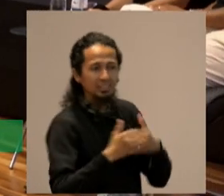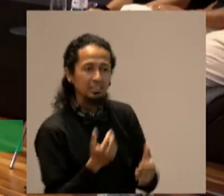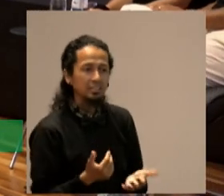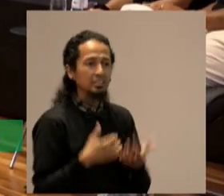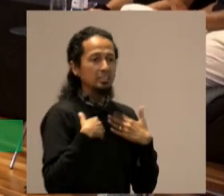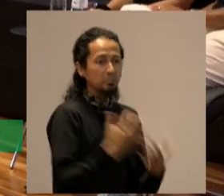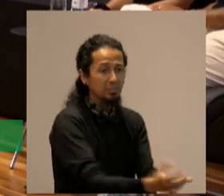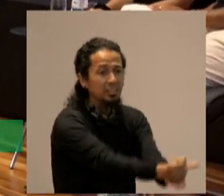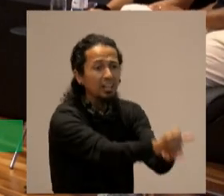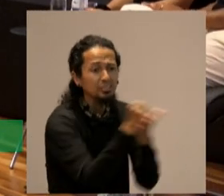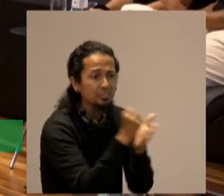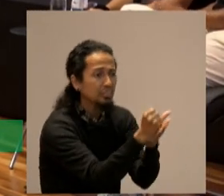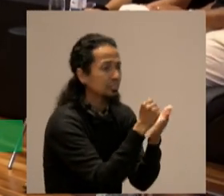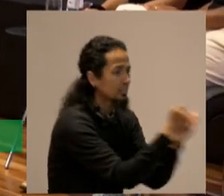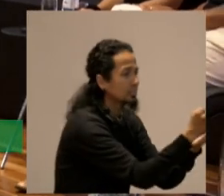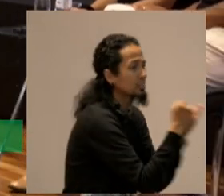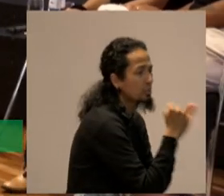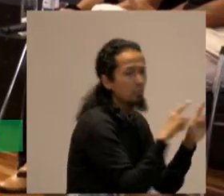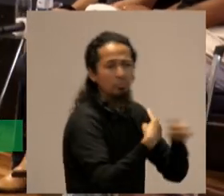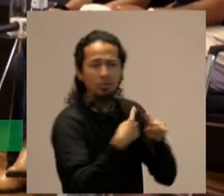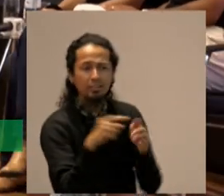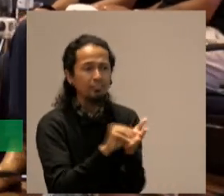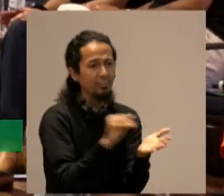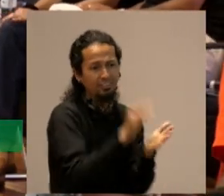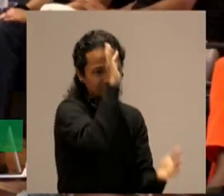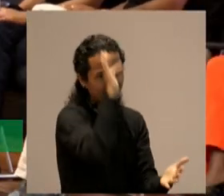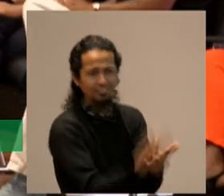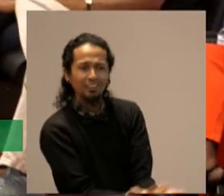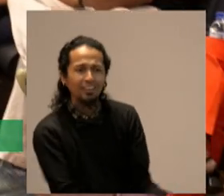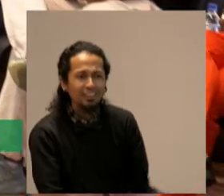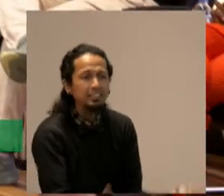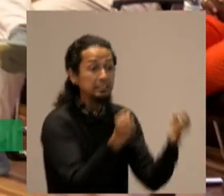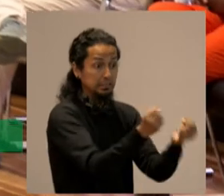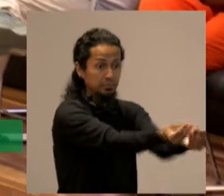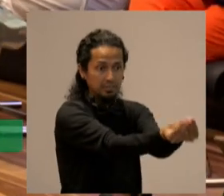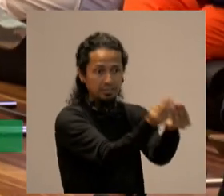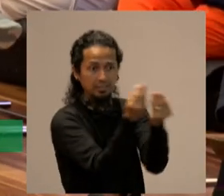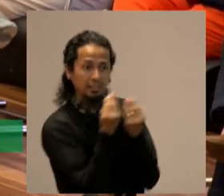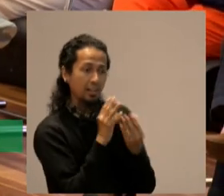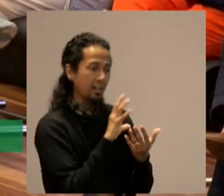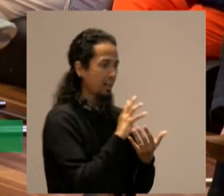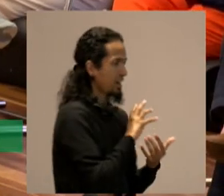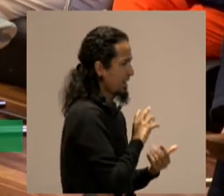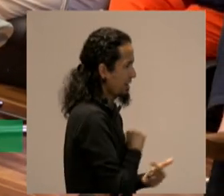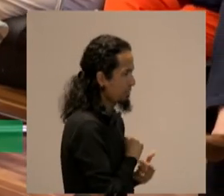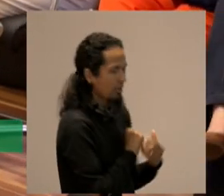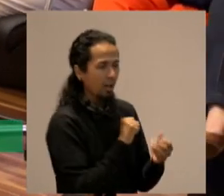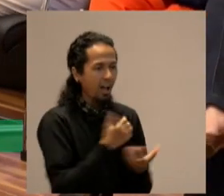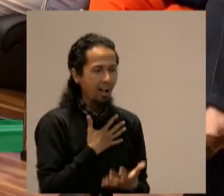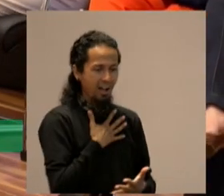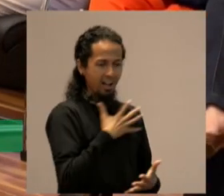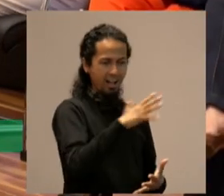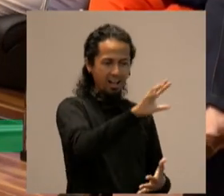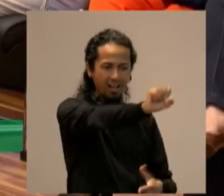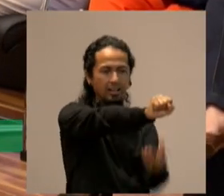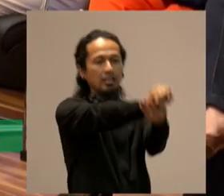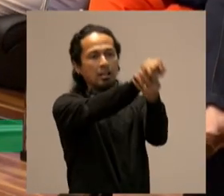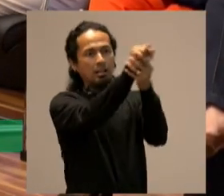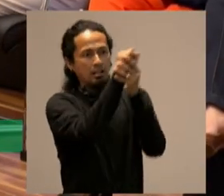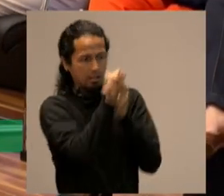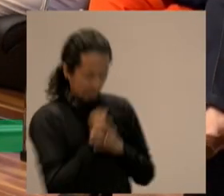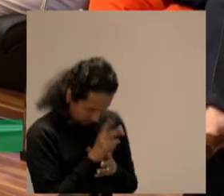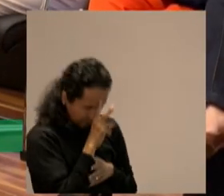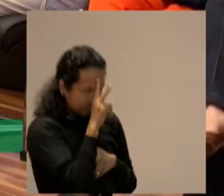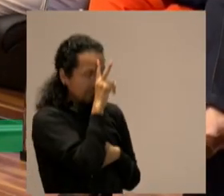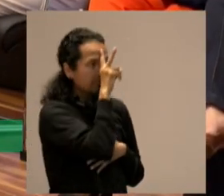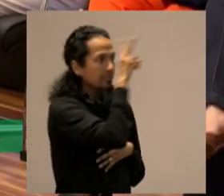pois não entendo sua fé. Se me ofereces com amor e alimento de axé, chamas santo de irmão e me